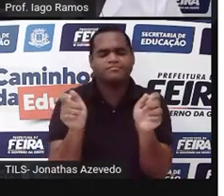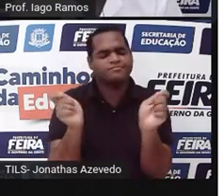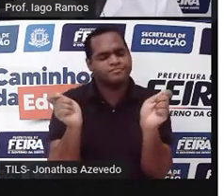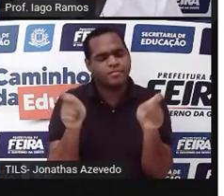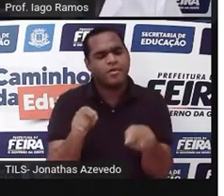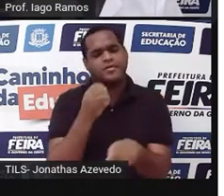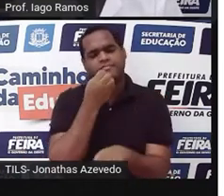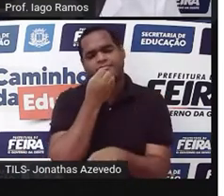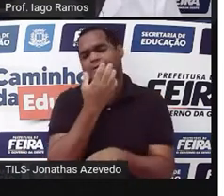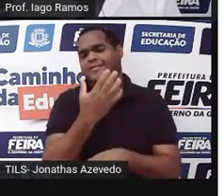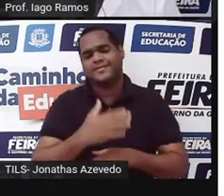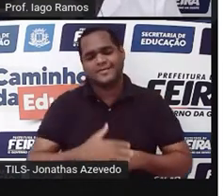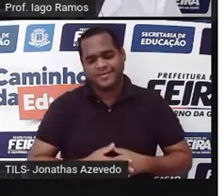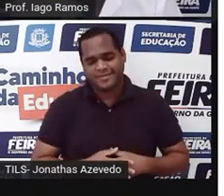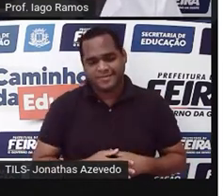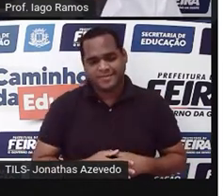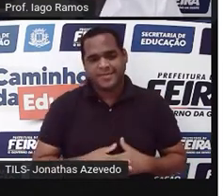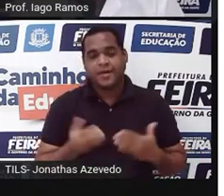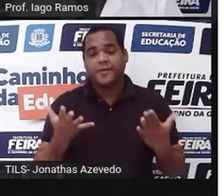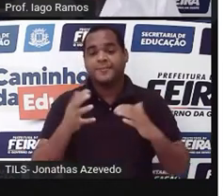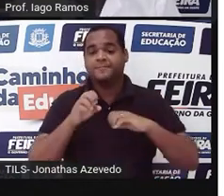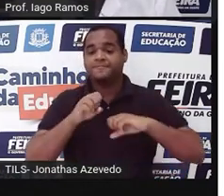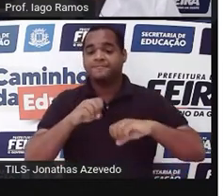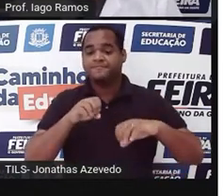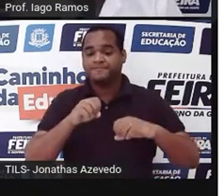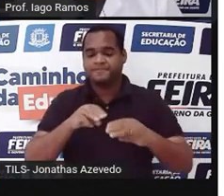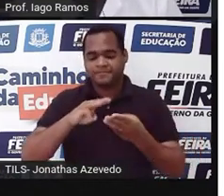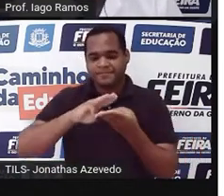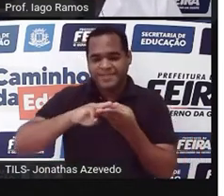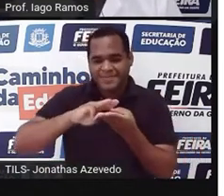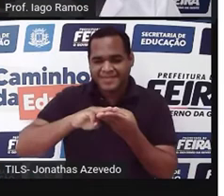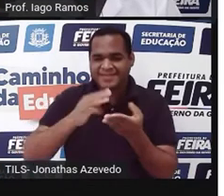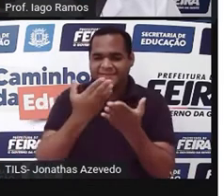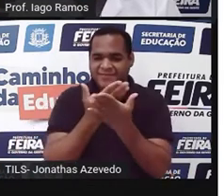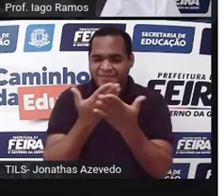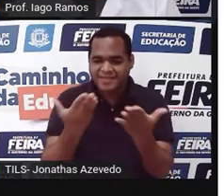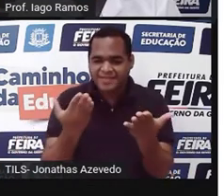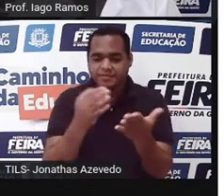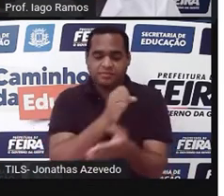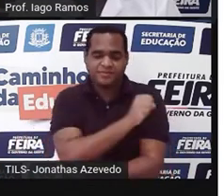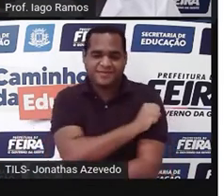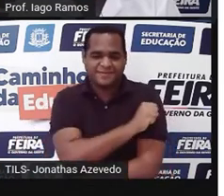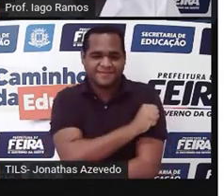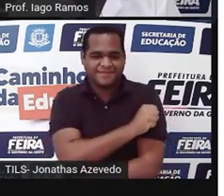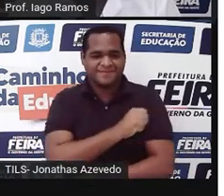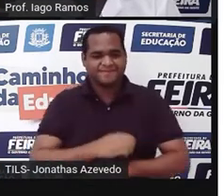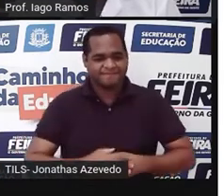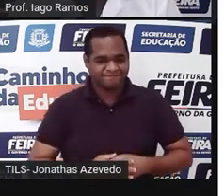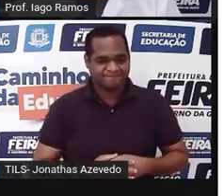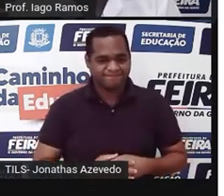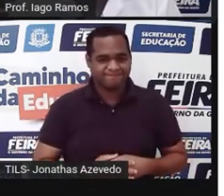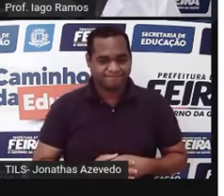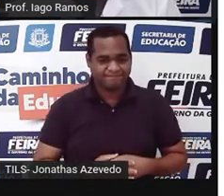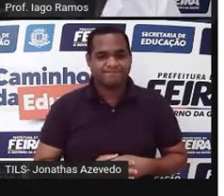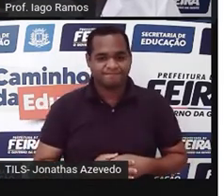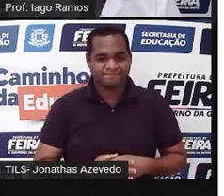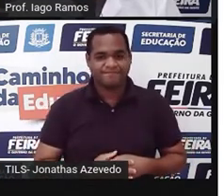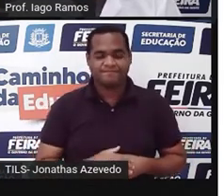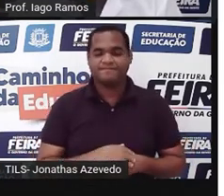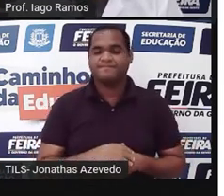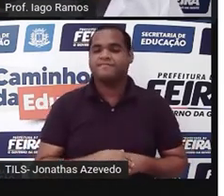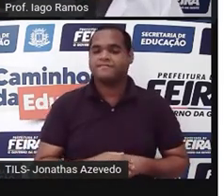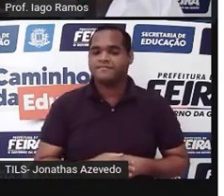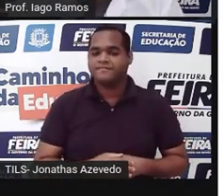conseguir deixar tá bom essa aula aqui de matemática para você do oitavo ano estudantes do 8º ano